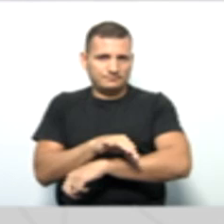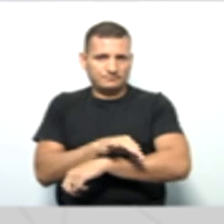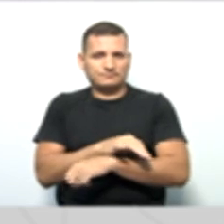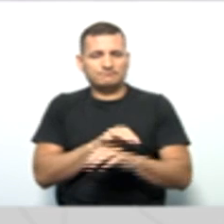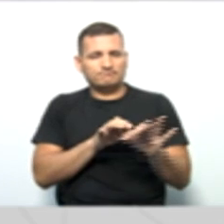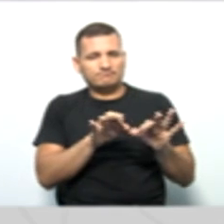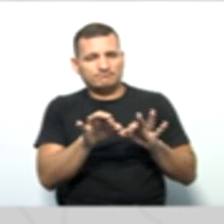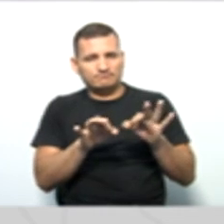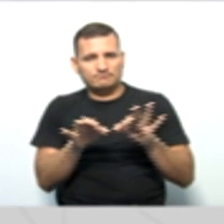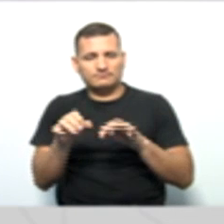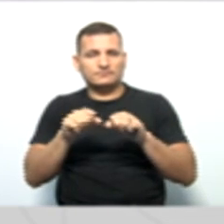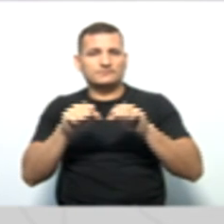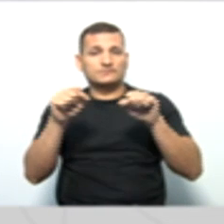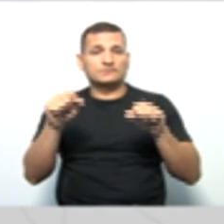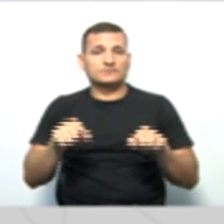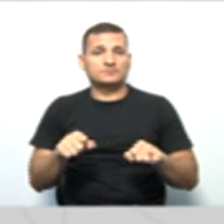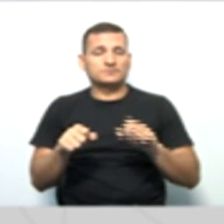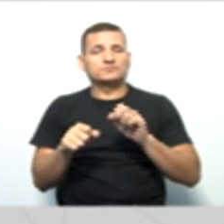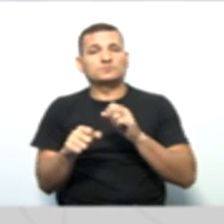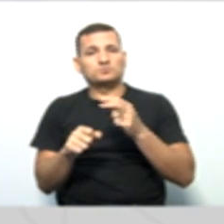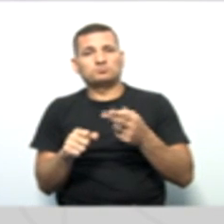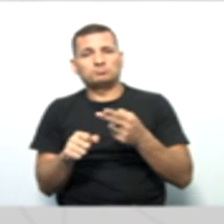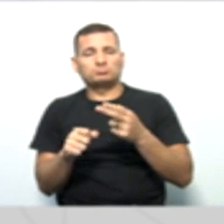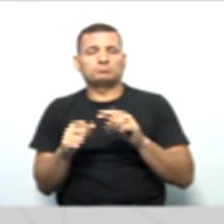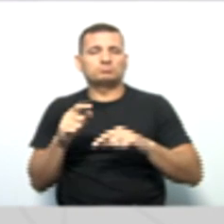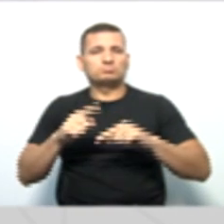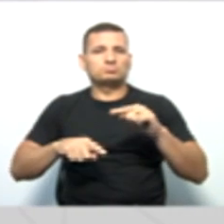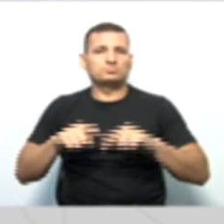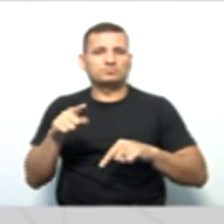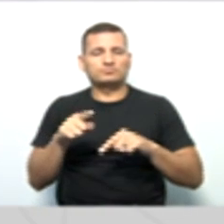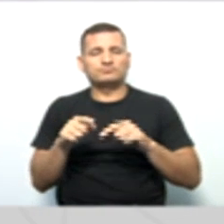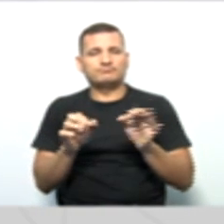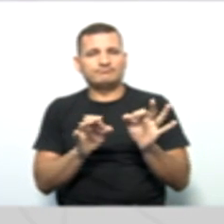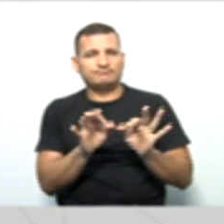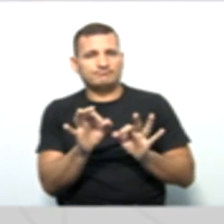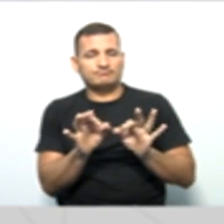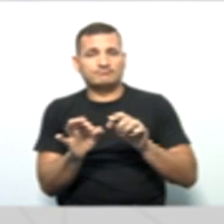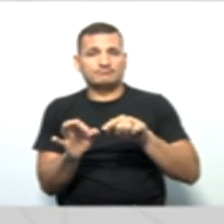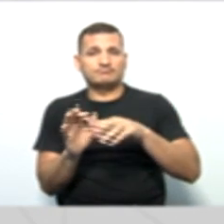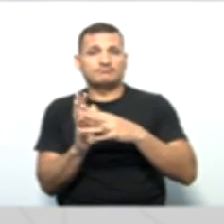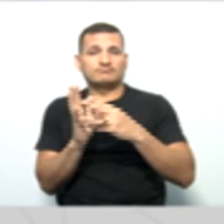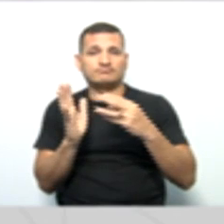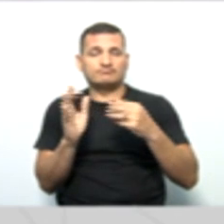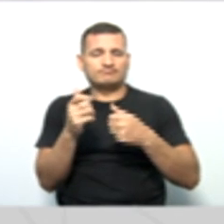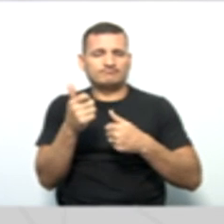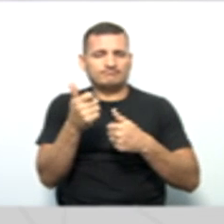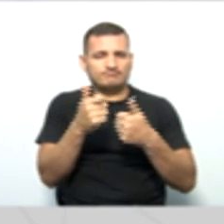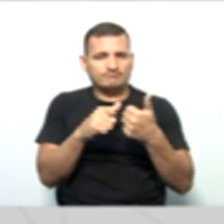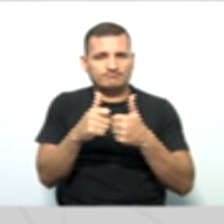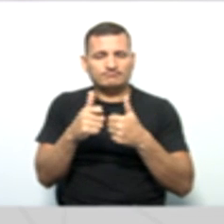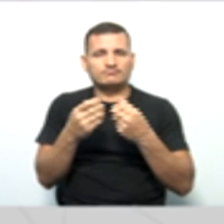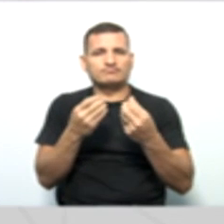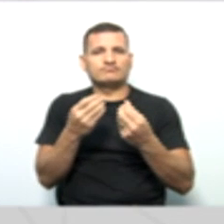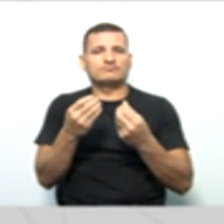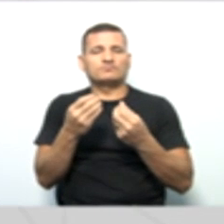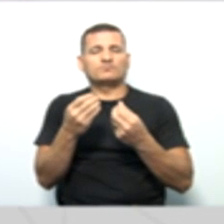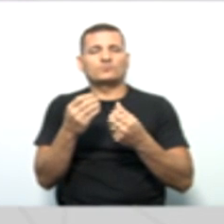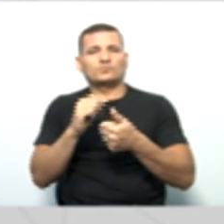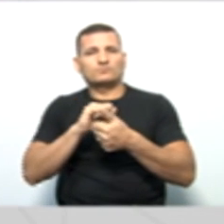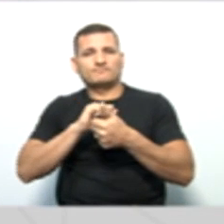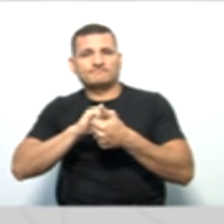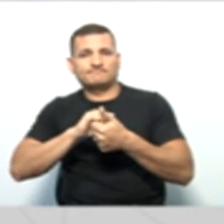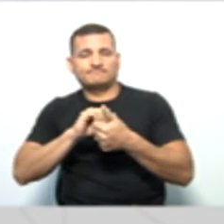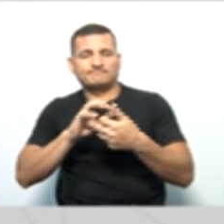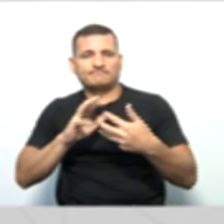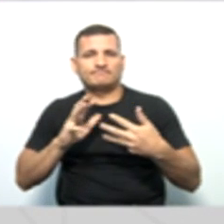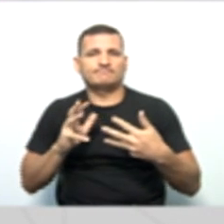sistema ou produto que deve ser construído. Esse modelo deve ser avaliado quanto à qualidade e